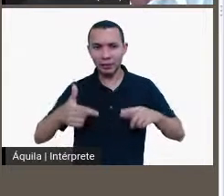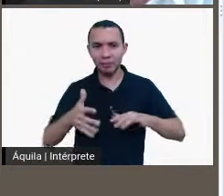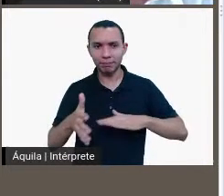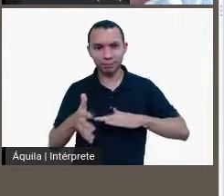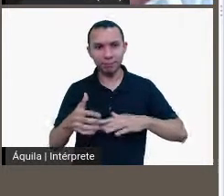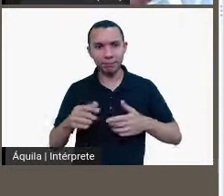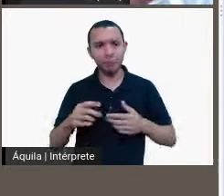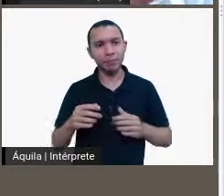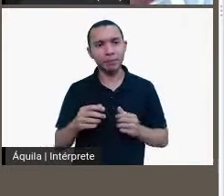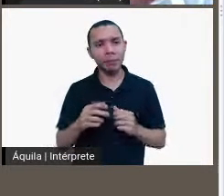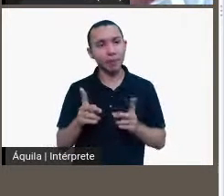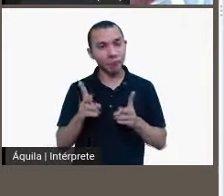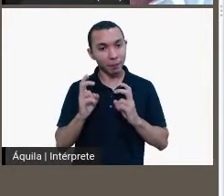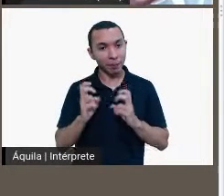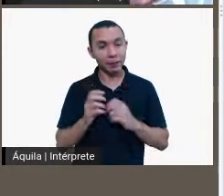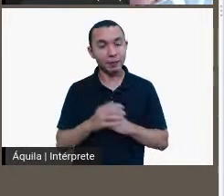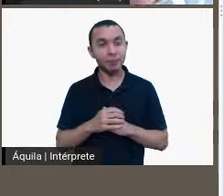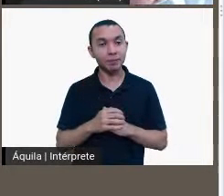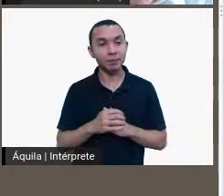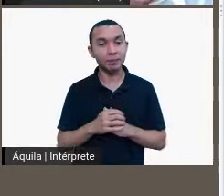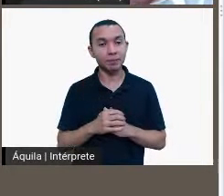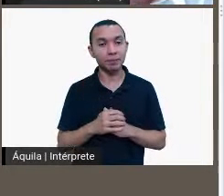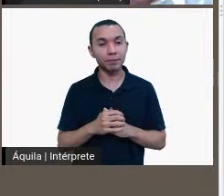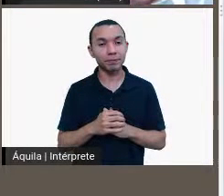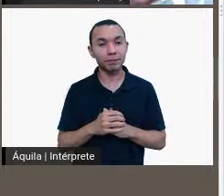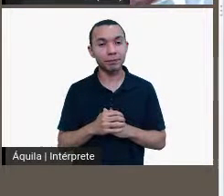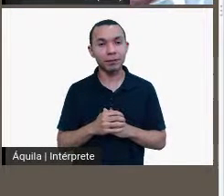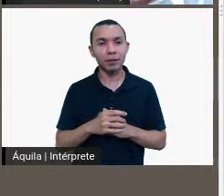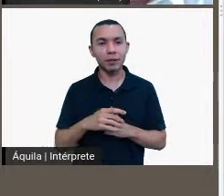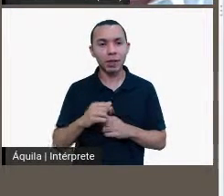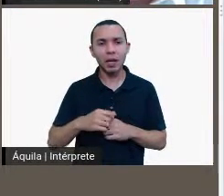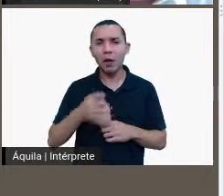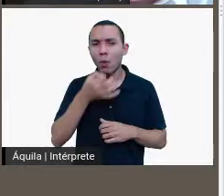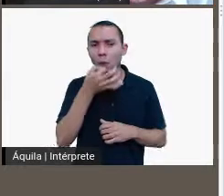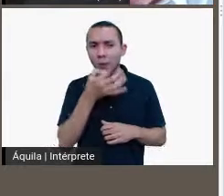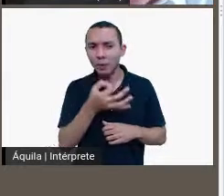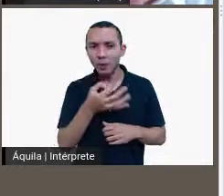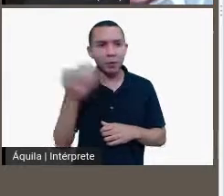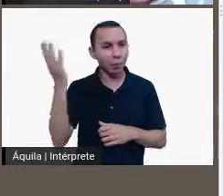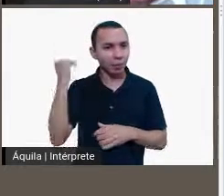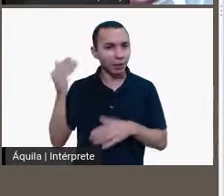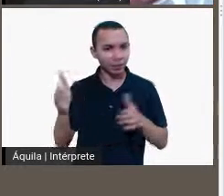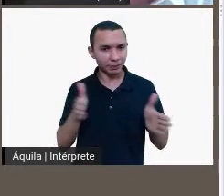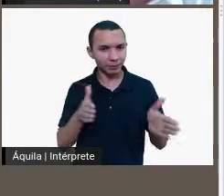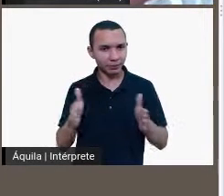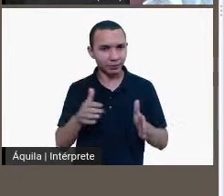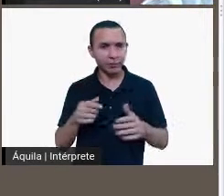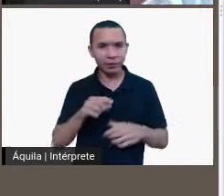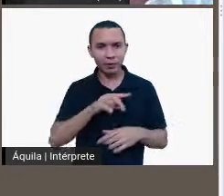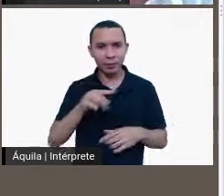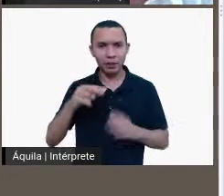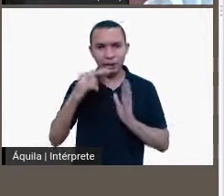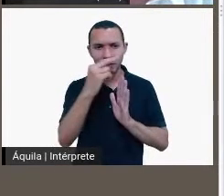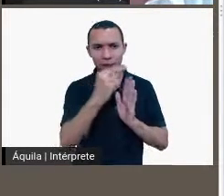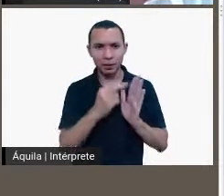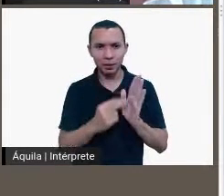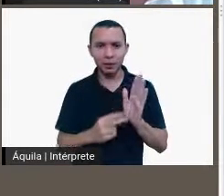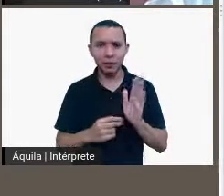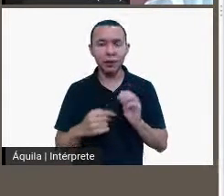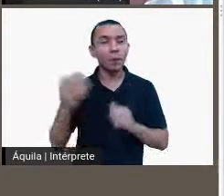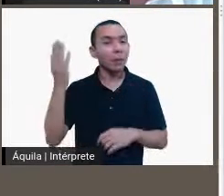que se vincula ao próprio entendimento do que a época, enfim, como vocês estão lendo aí, o que a